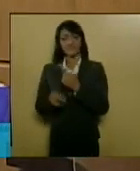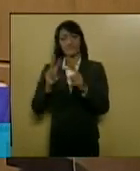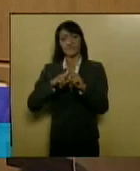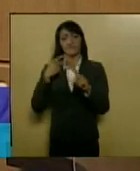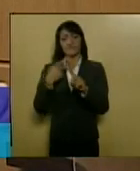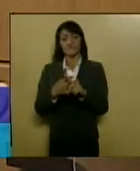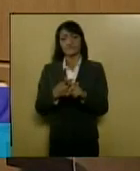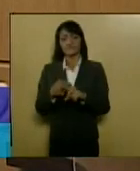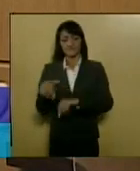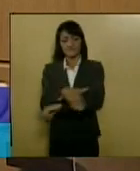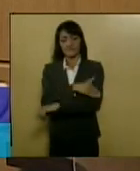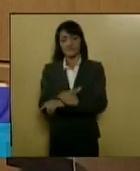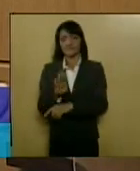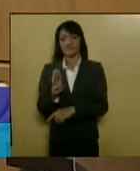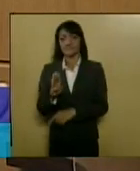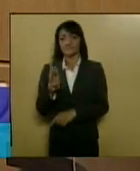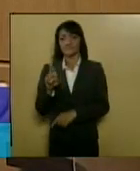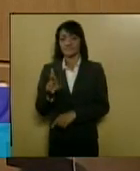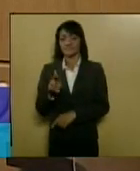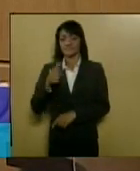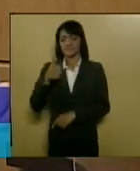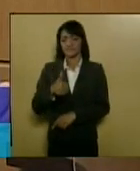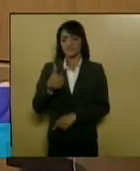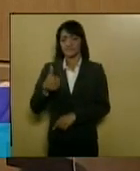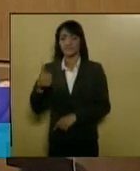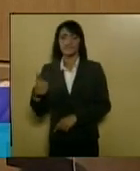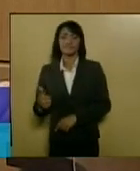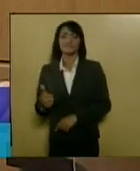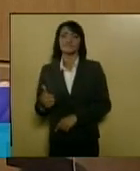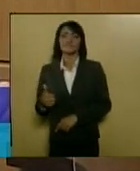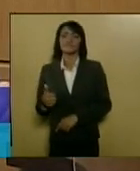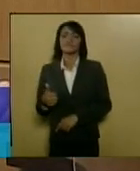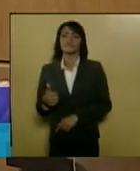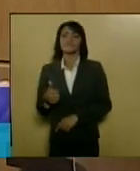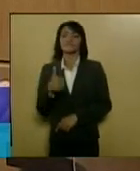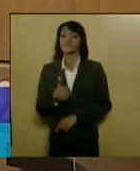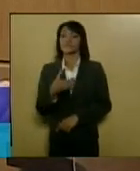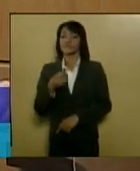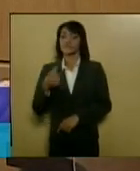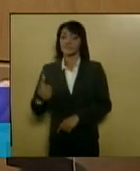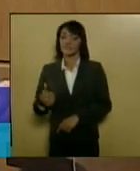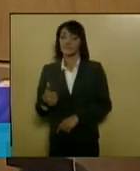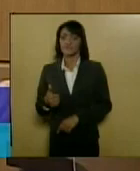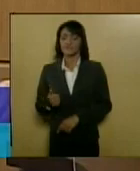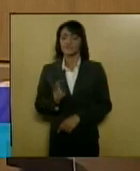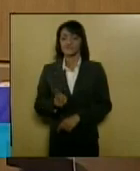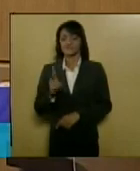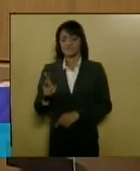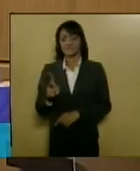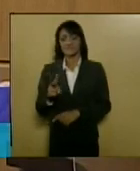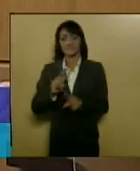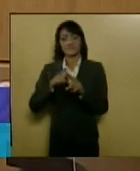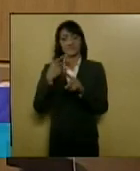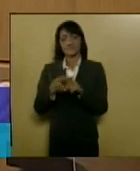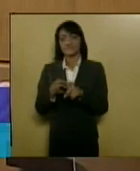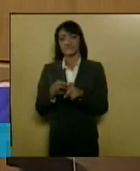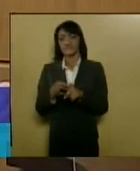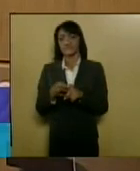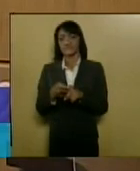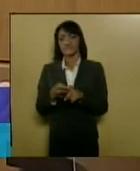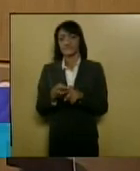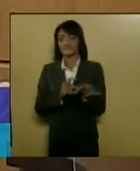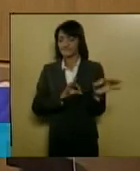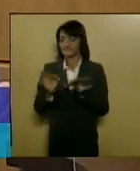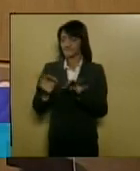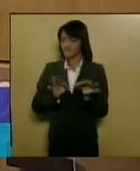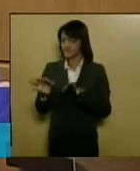da BR-101, tem a presença do Exército Brasileiro em uma daquelas partes da duplicação, com a sua expertise,